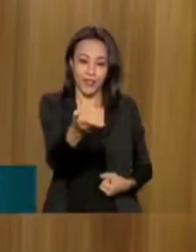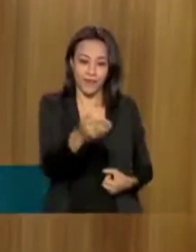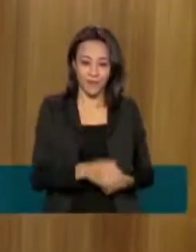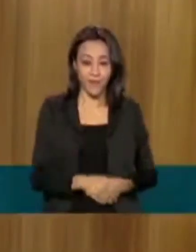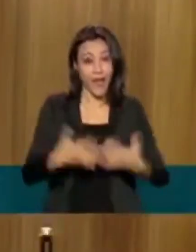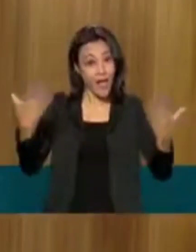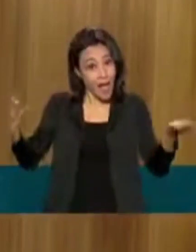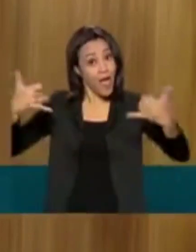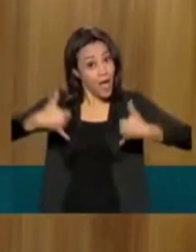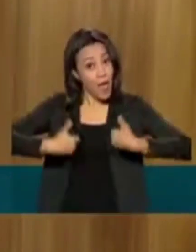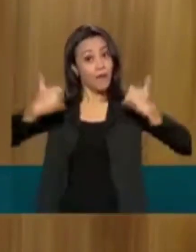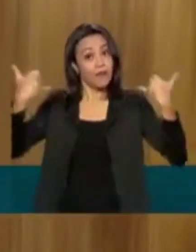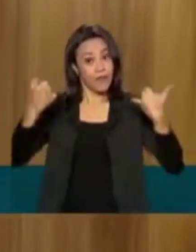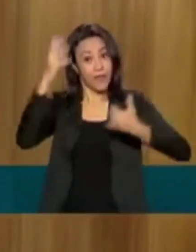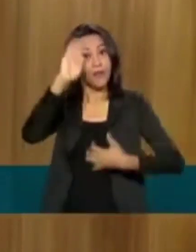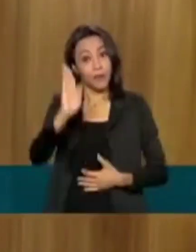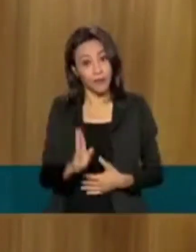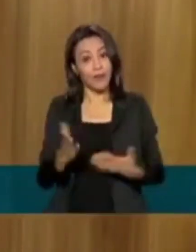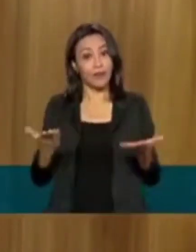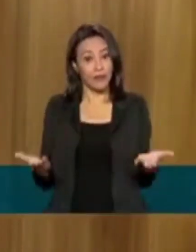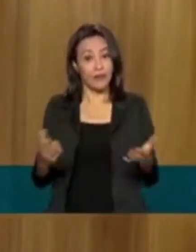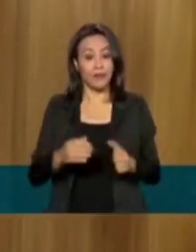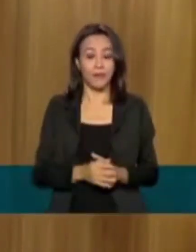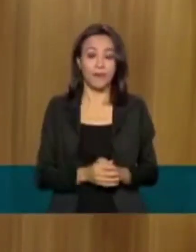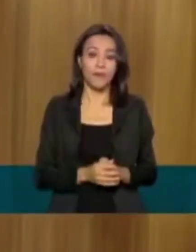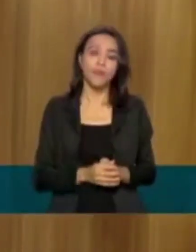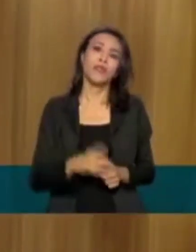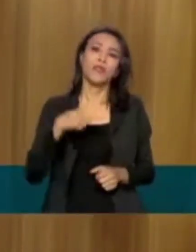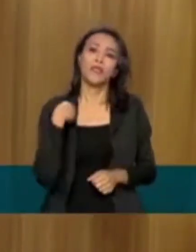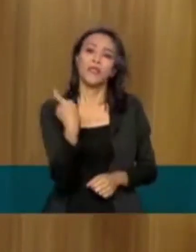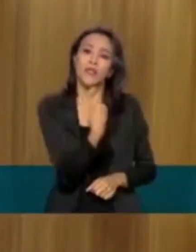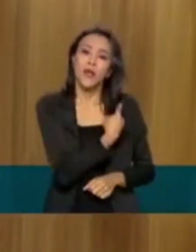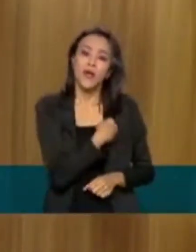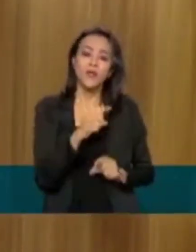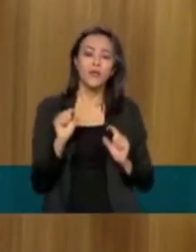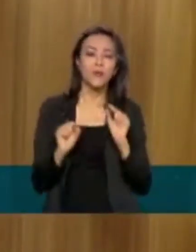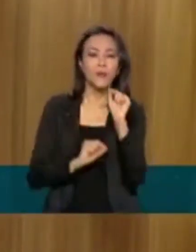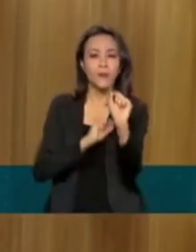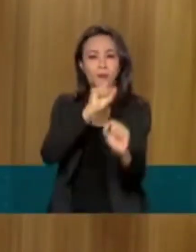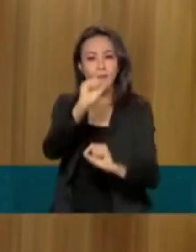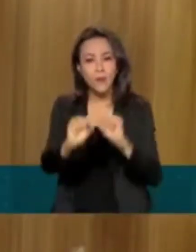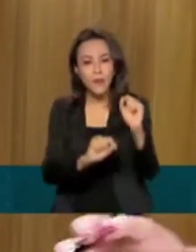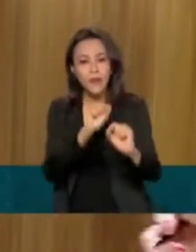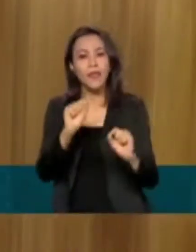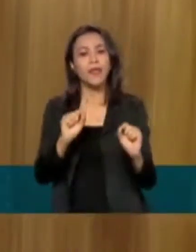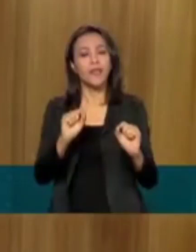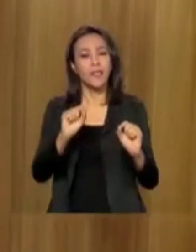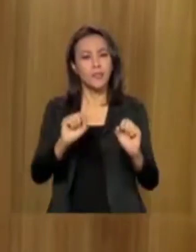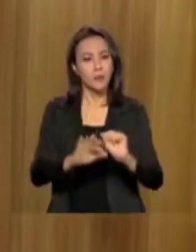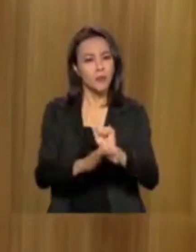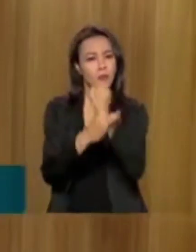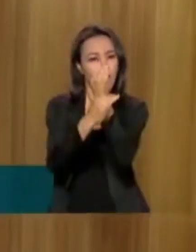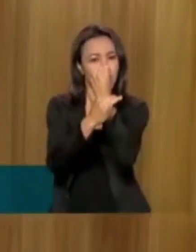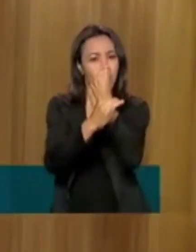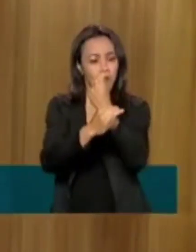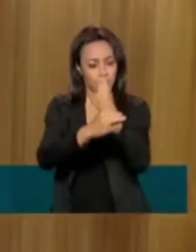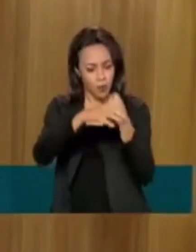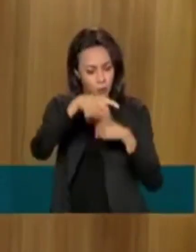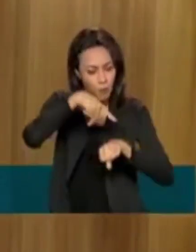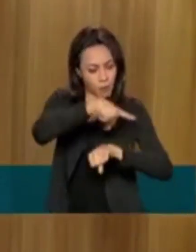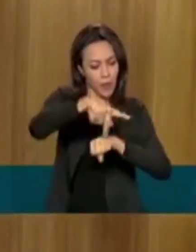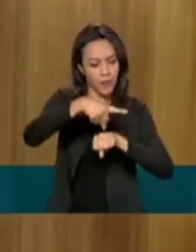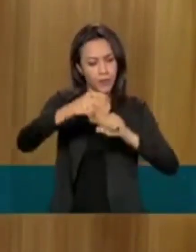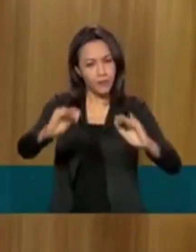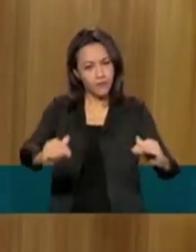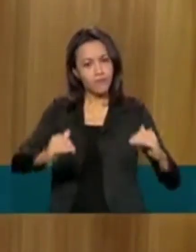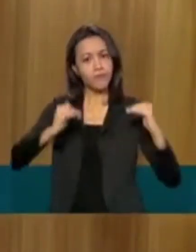Brasil. Eu acho que ali nós consolidamos a nossa situação de país soberano e